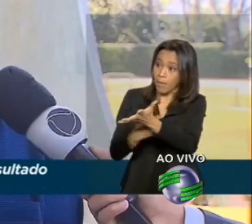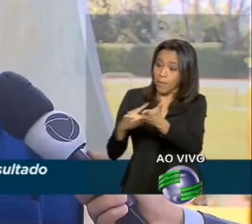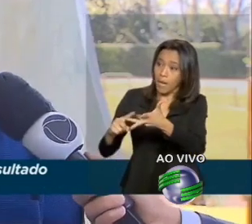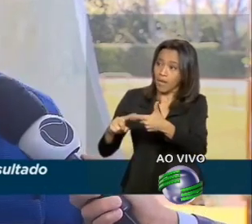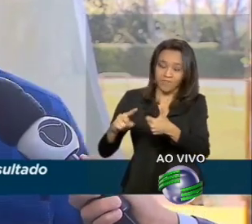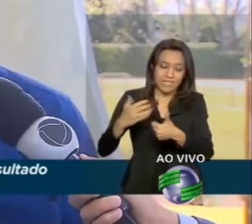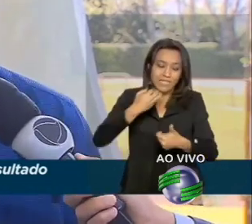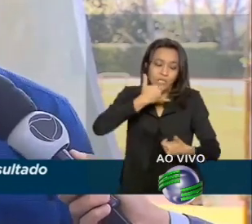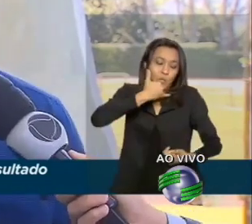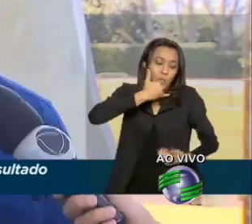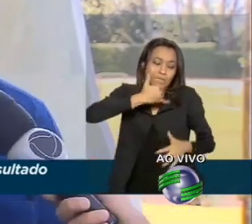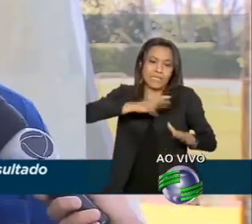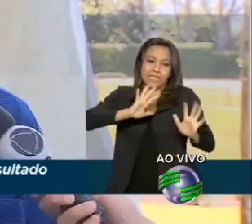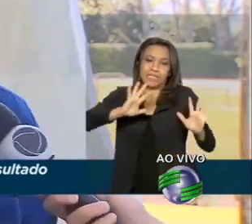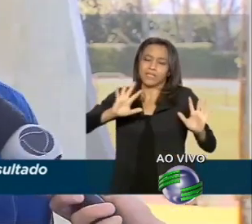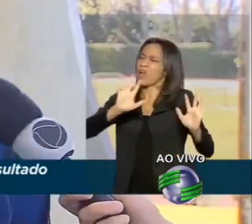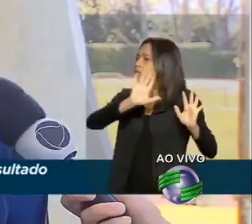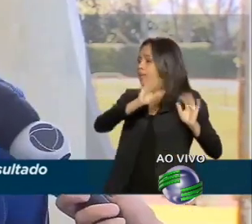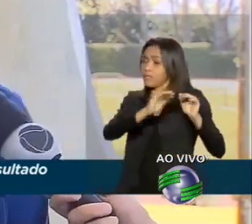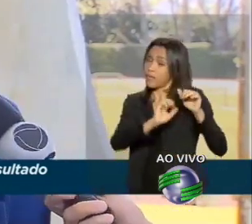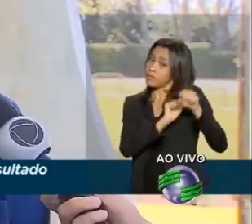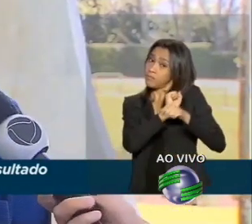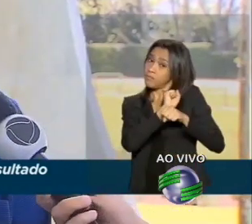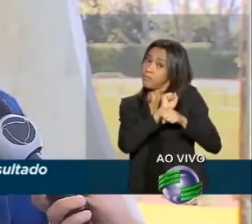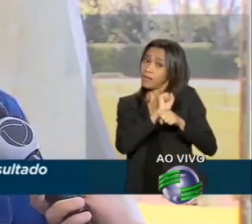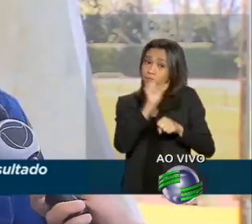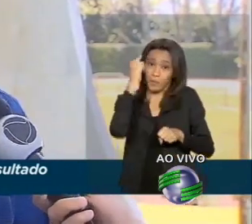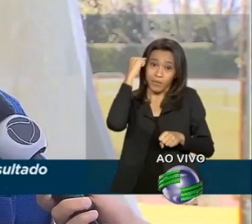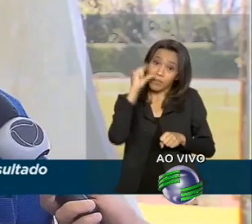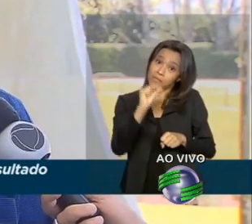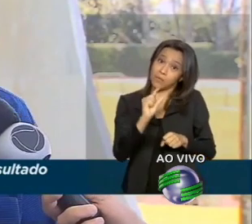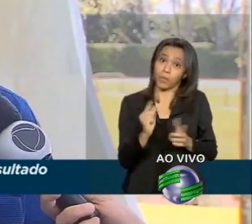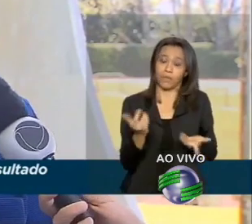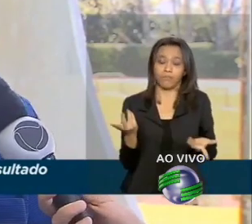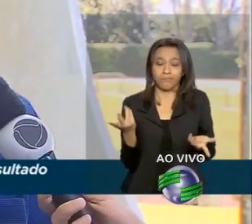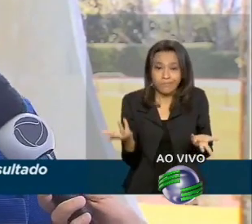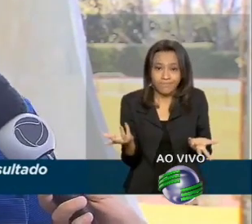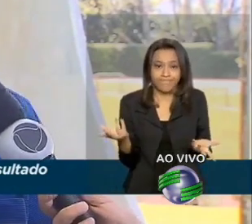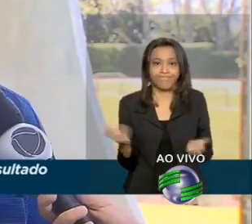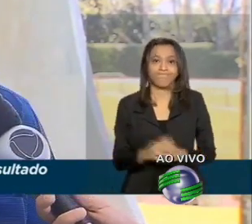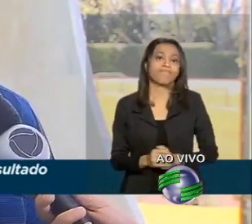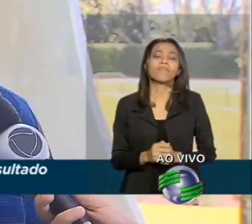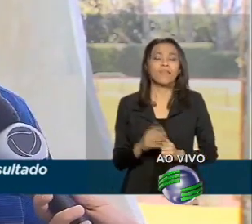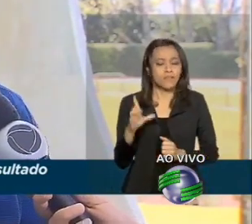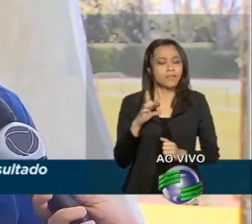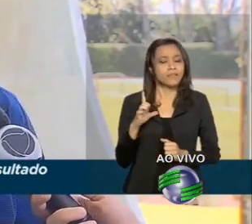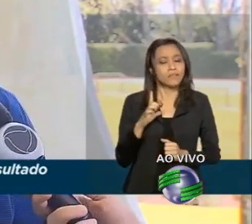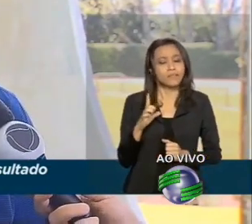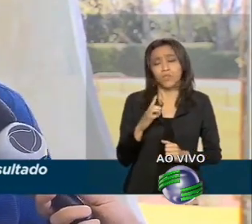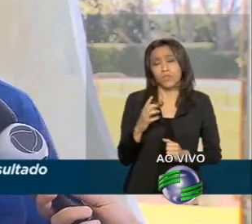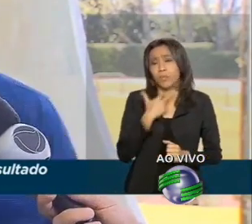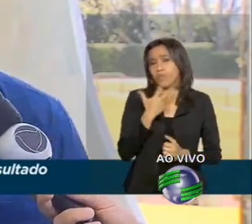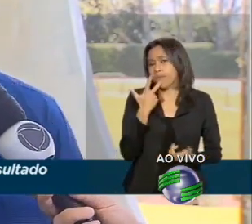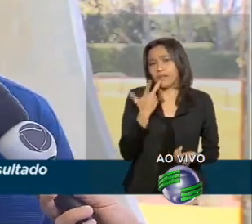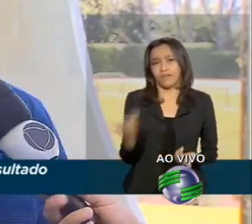declinam e outros pedem mais um tempo para pensar. Eu gostaria de decidir hoje, né? Eu gostaria de decidir hoje. Mas então, tem algum favorito? Não posso falar